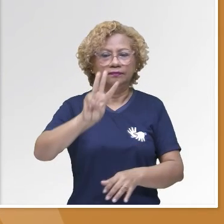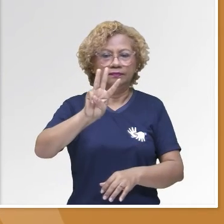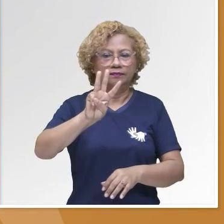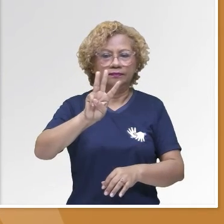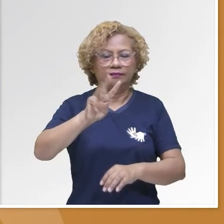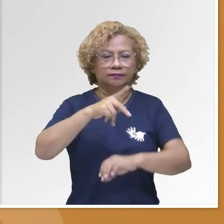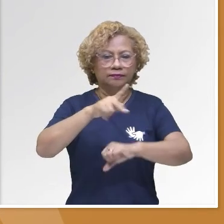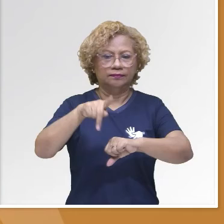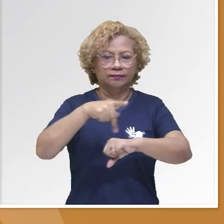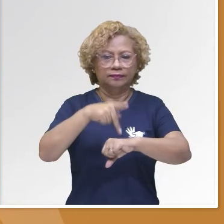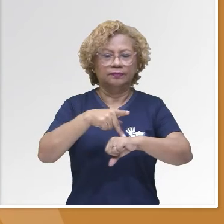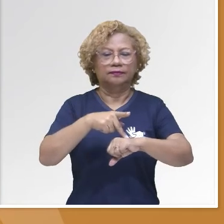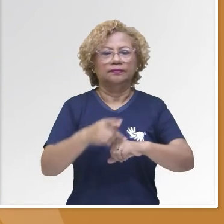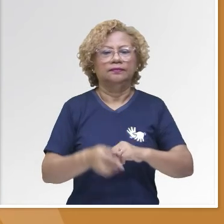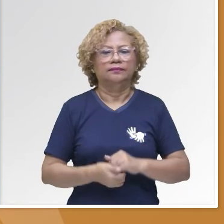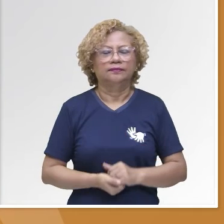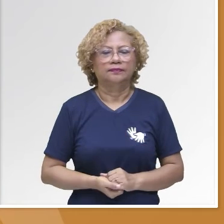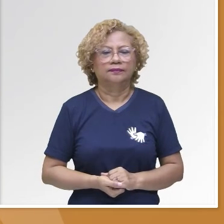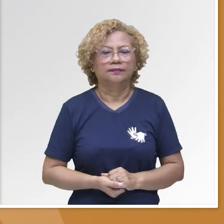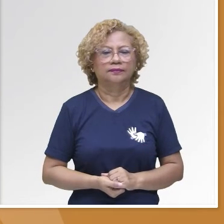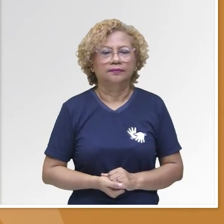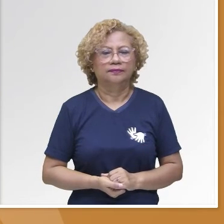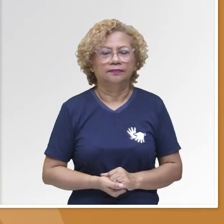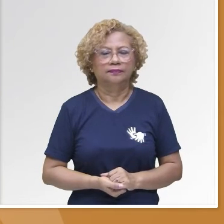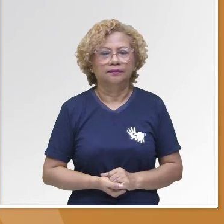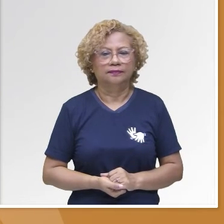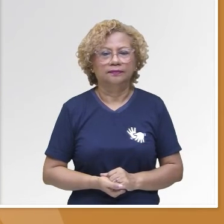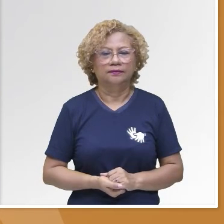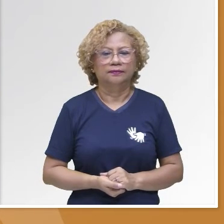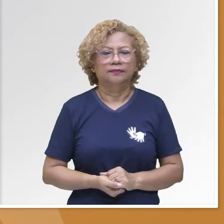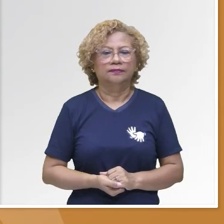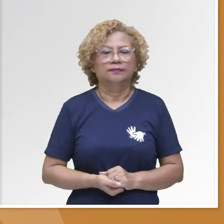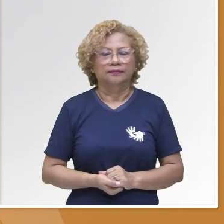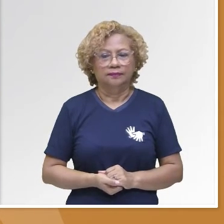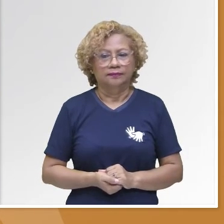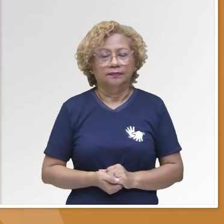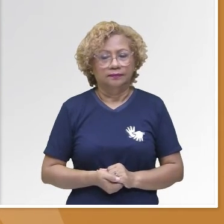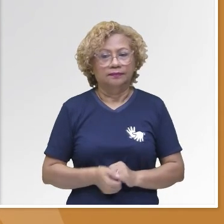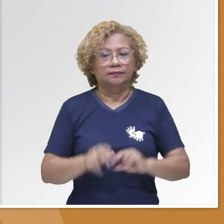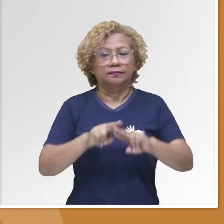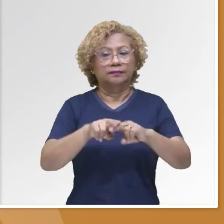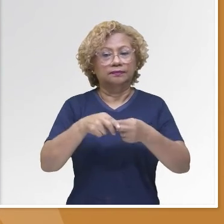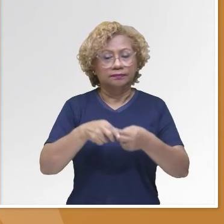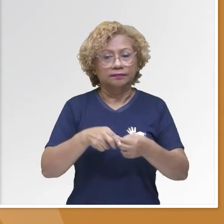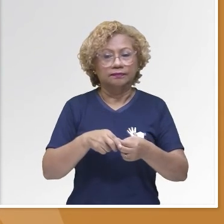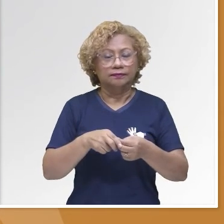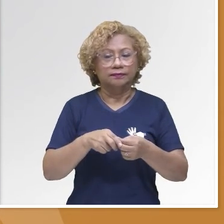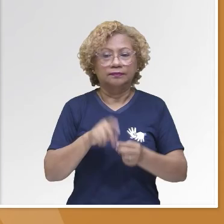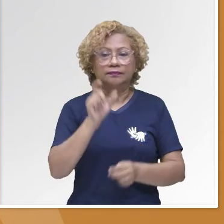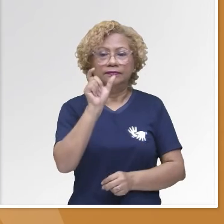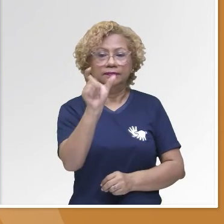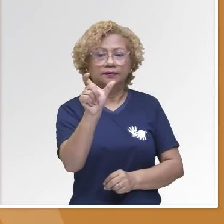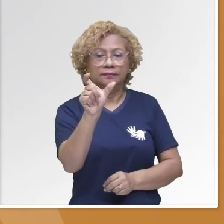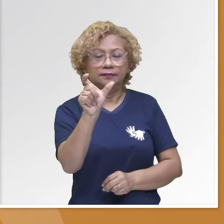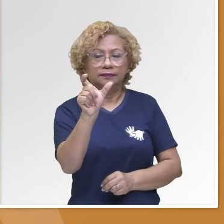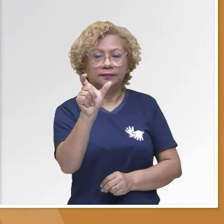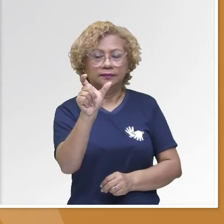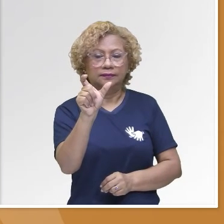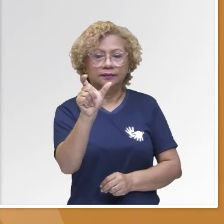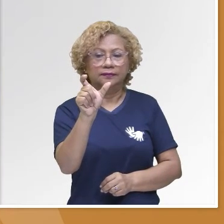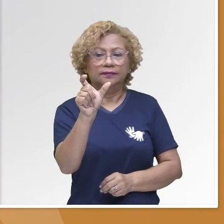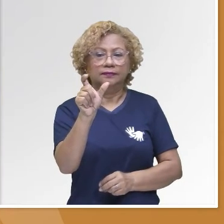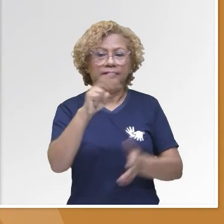Bélgica, tá? E também Holanda, que é Netherlands, ok? Então, a gente vai verificar